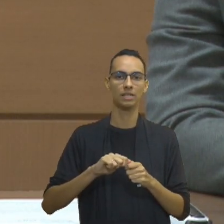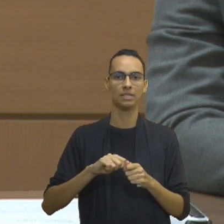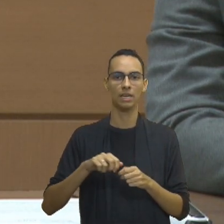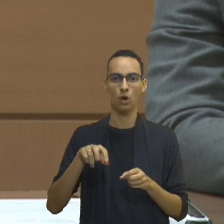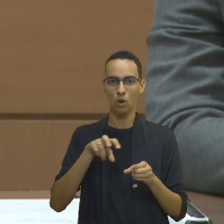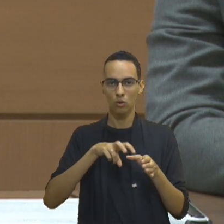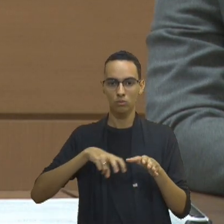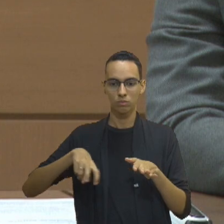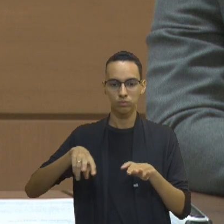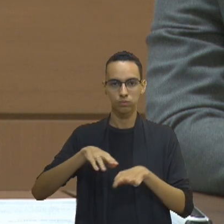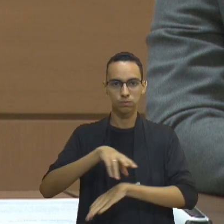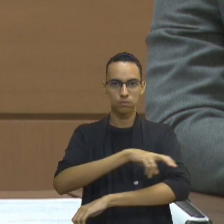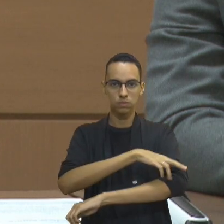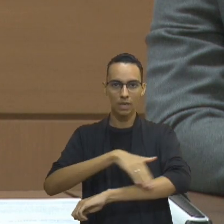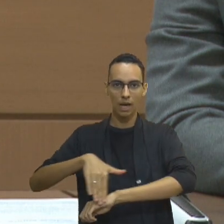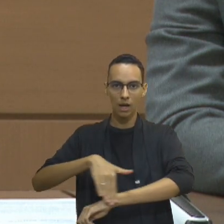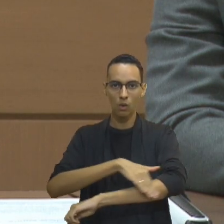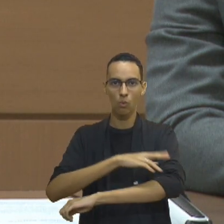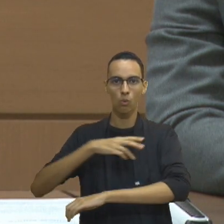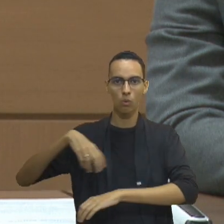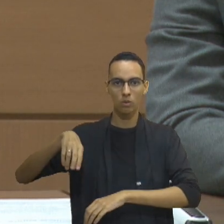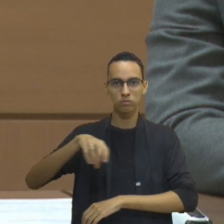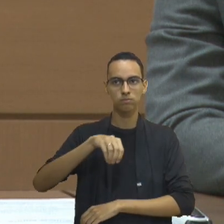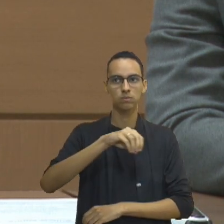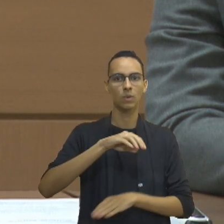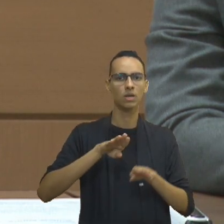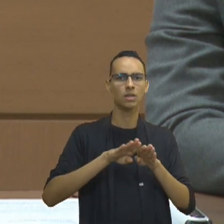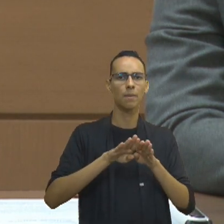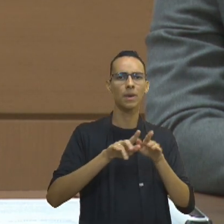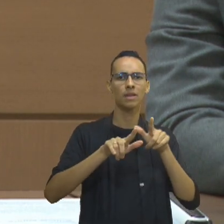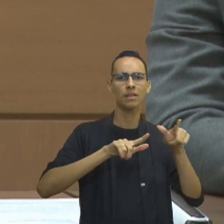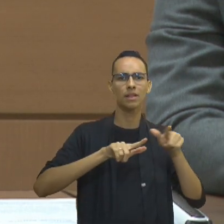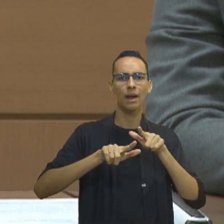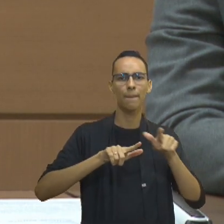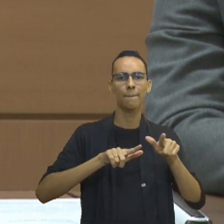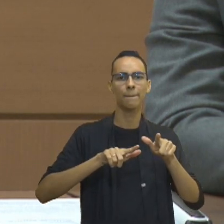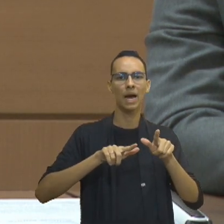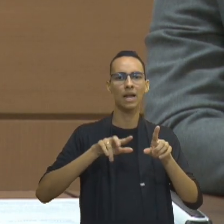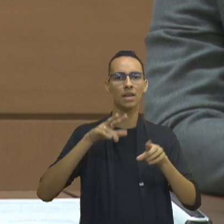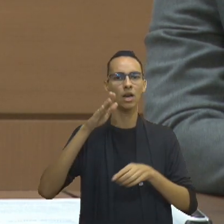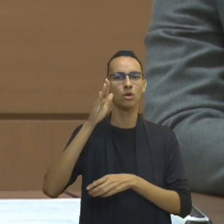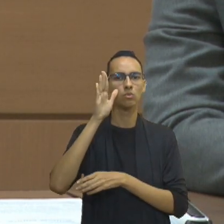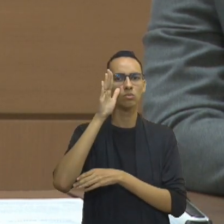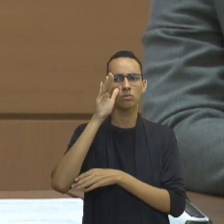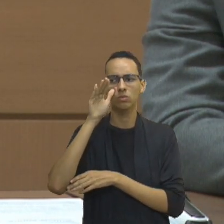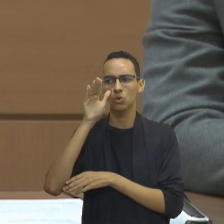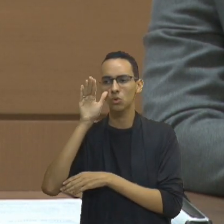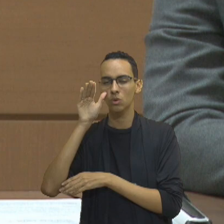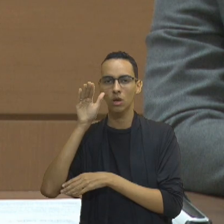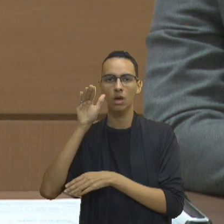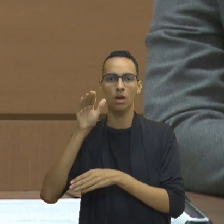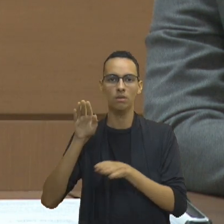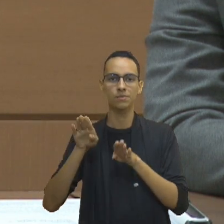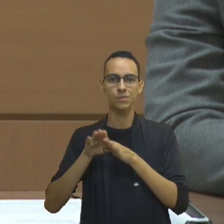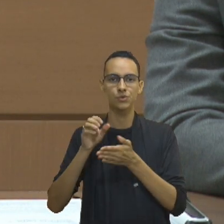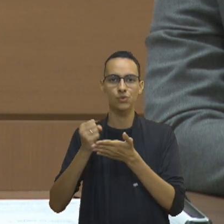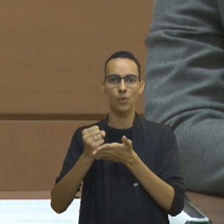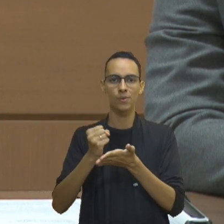dos campi e atuam também na fiscalização do cumprimento do contrato de